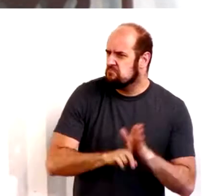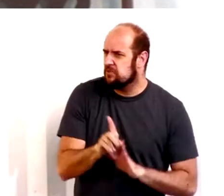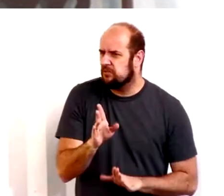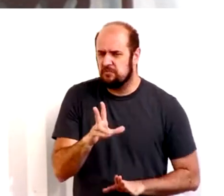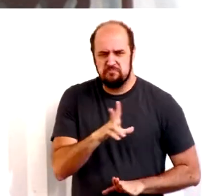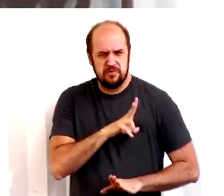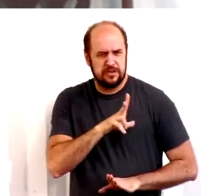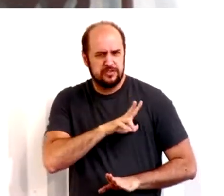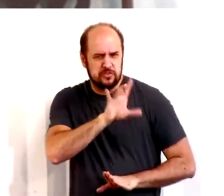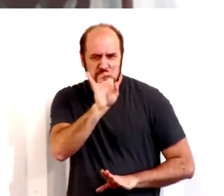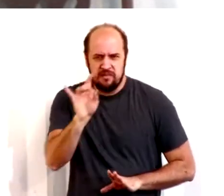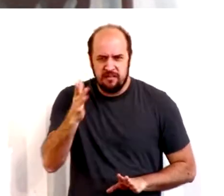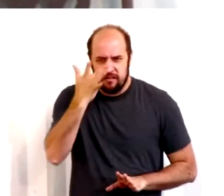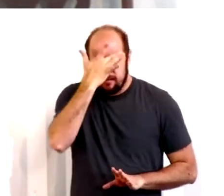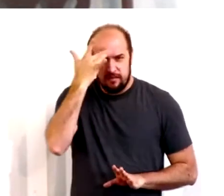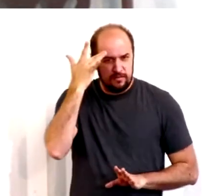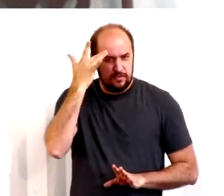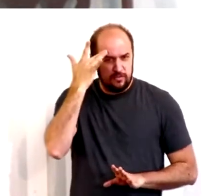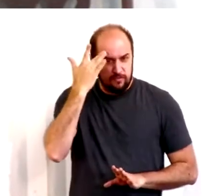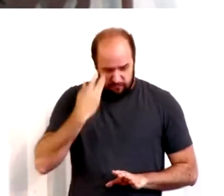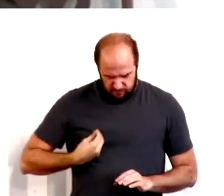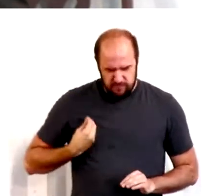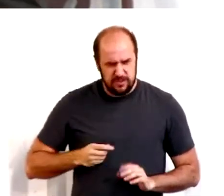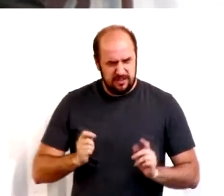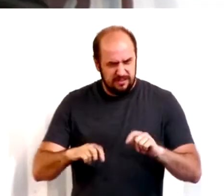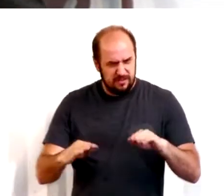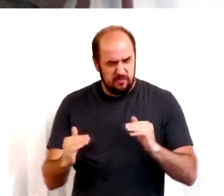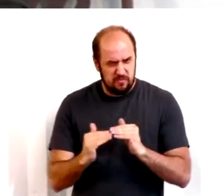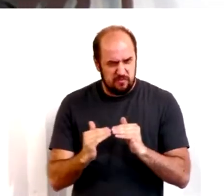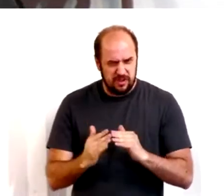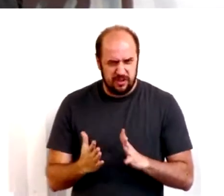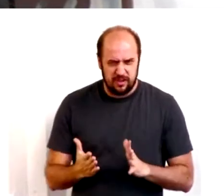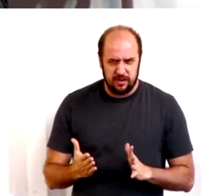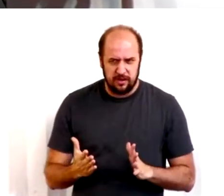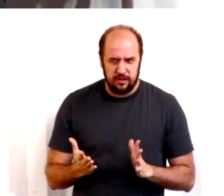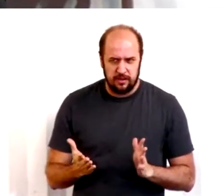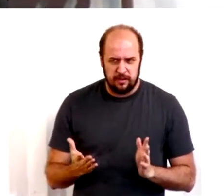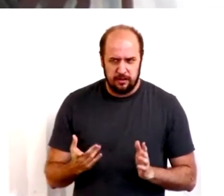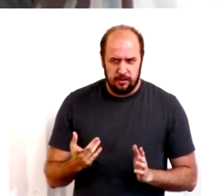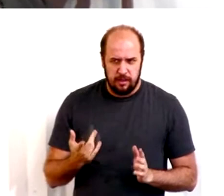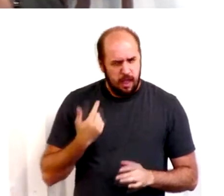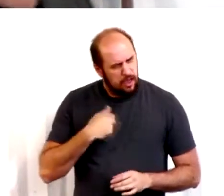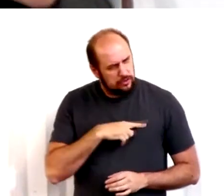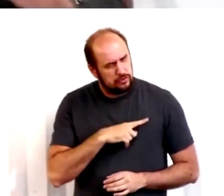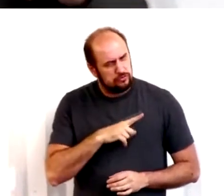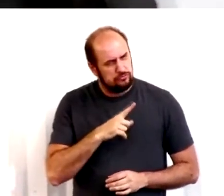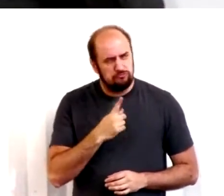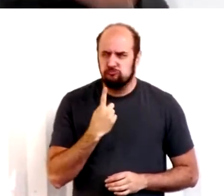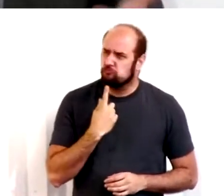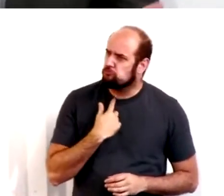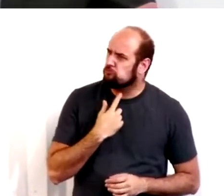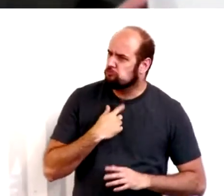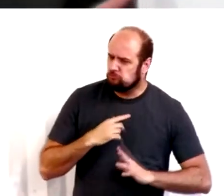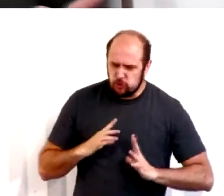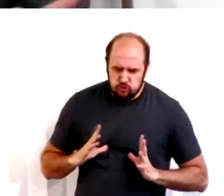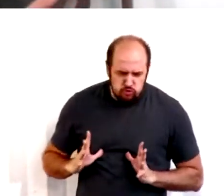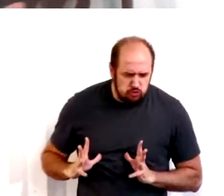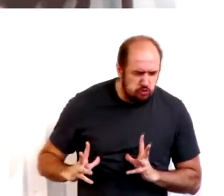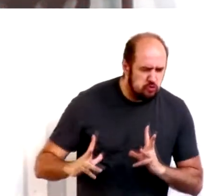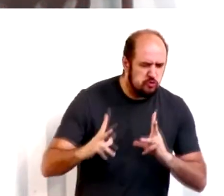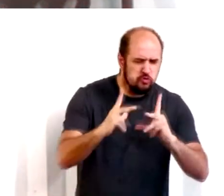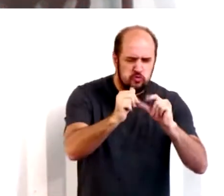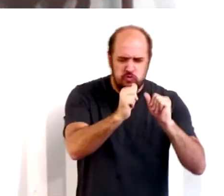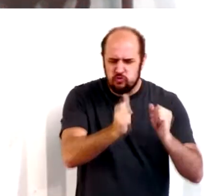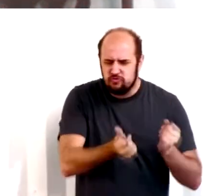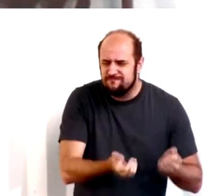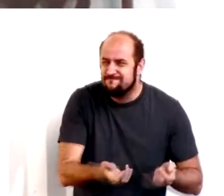realidade em nossas ações? Será que de fato nós temos buscado fazer todas as coisas